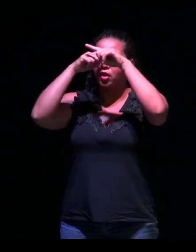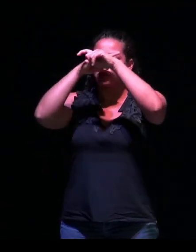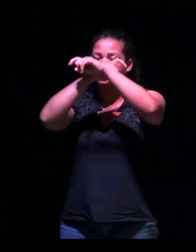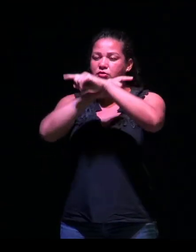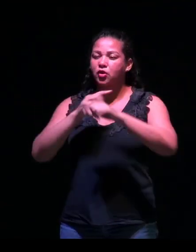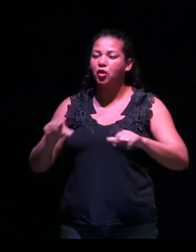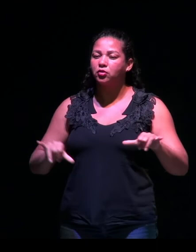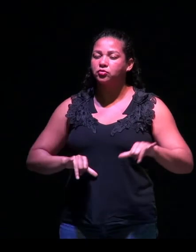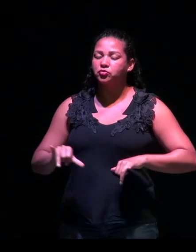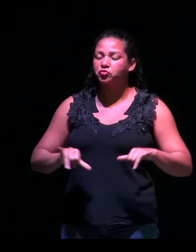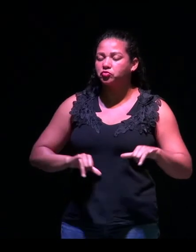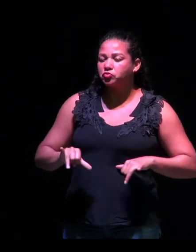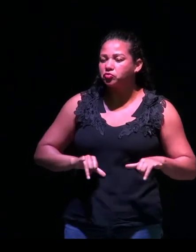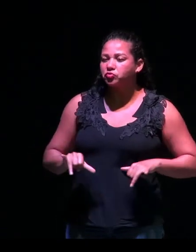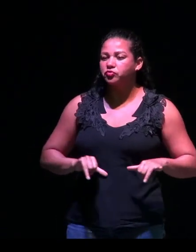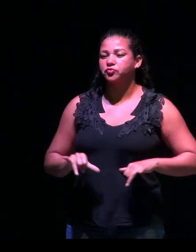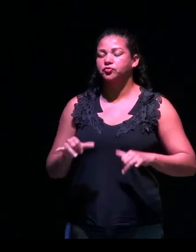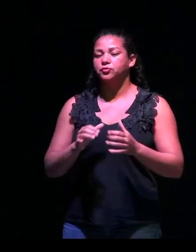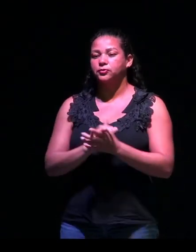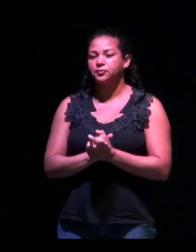da tribulação.